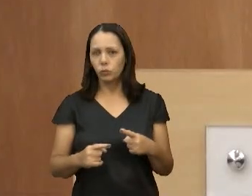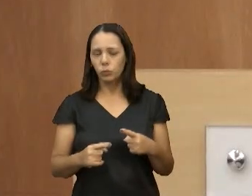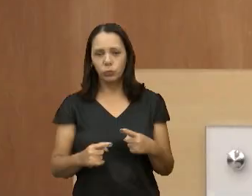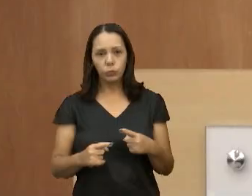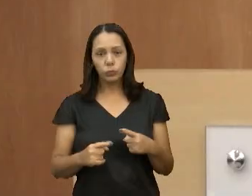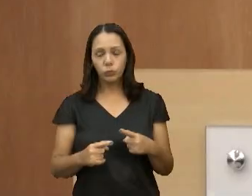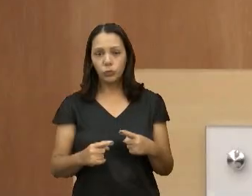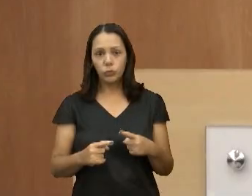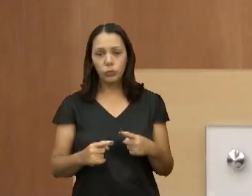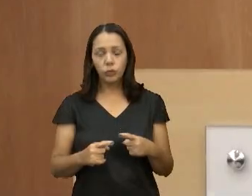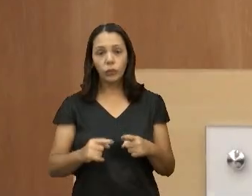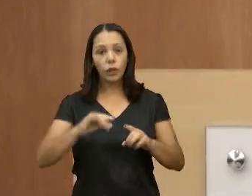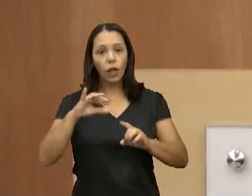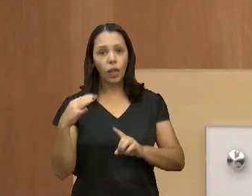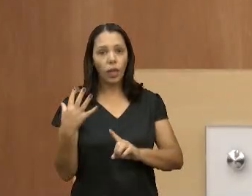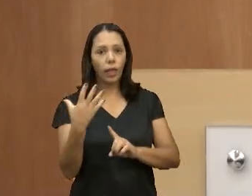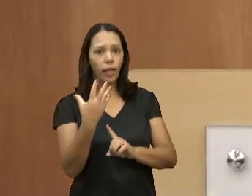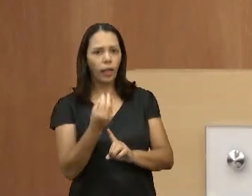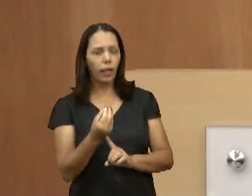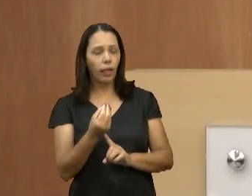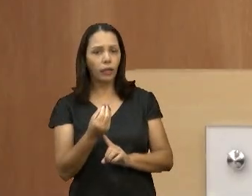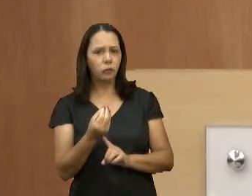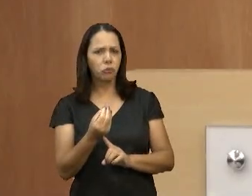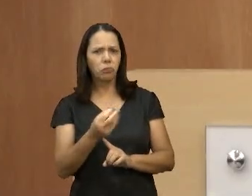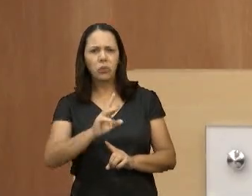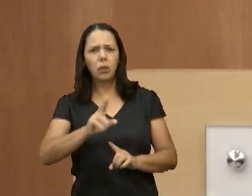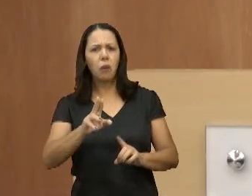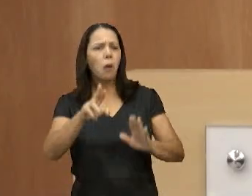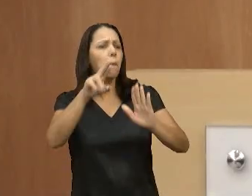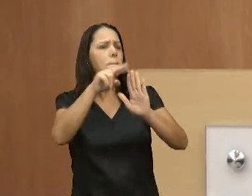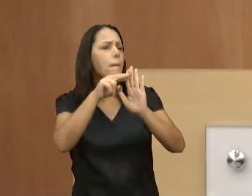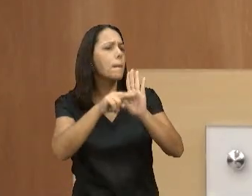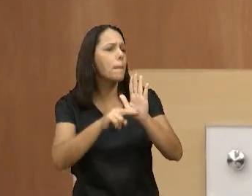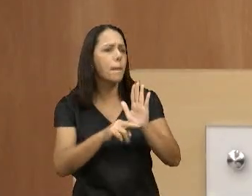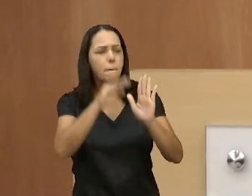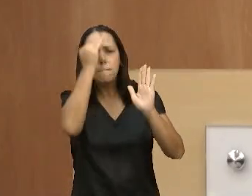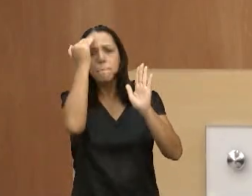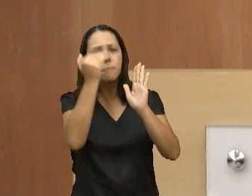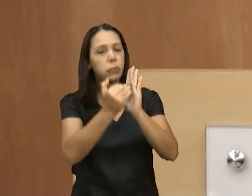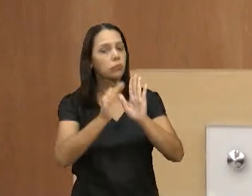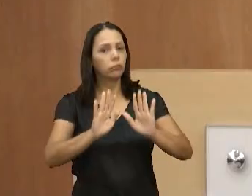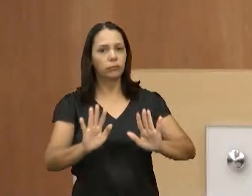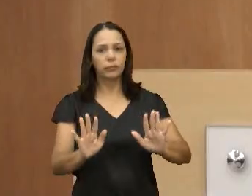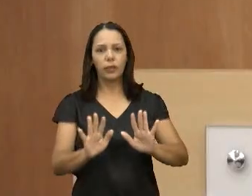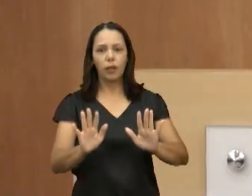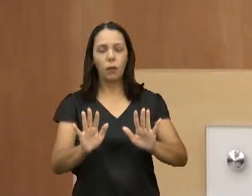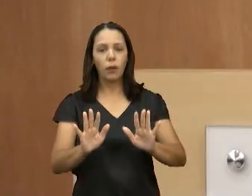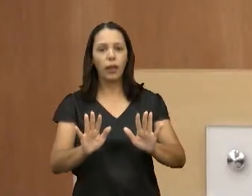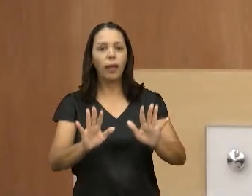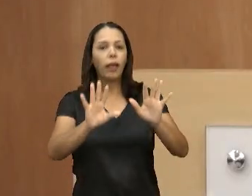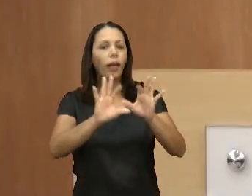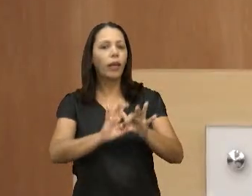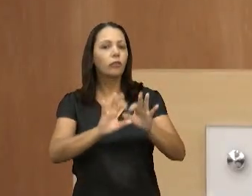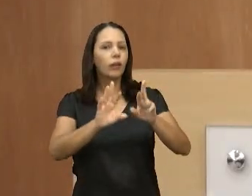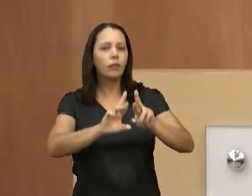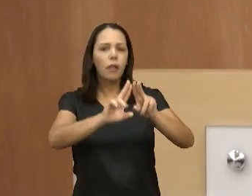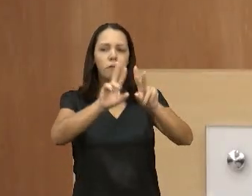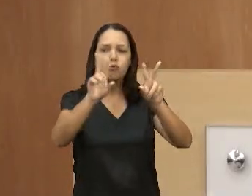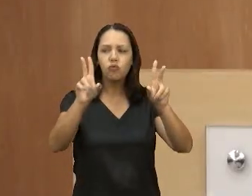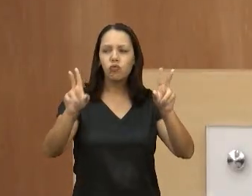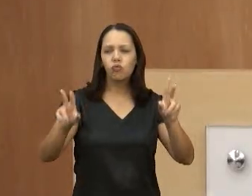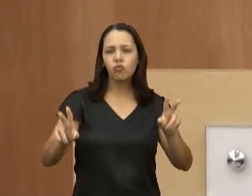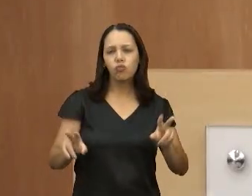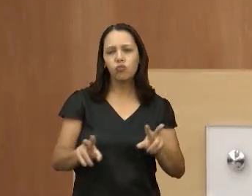A arte não é um molde, não é um padrão a ser seguido. A arte é plural,